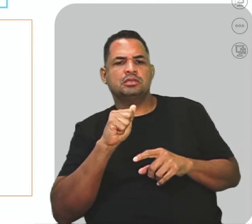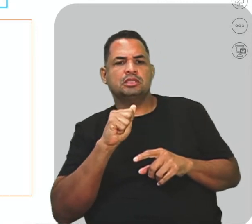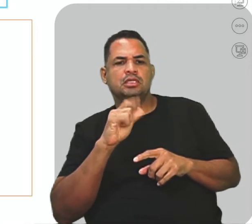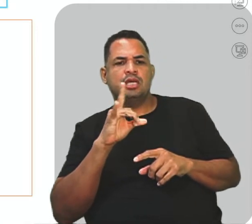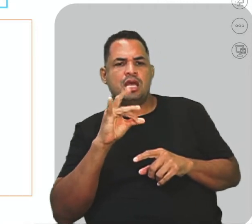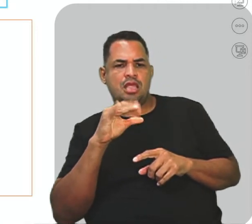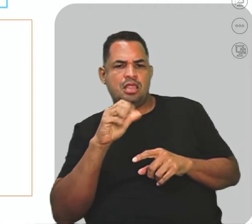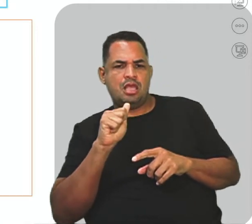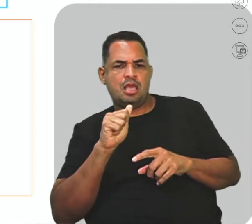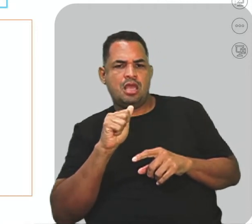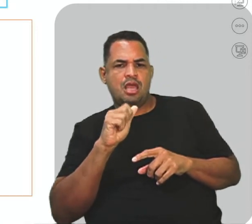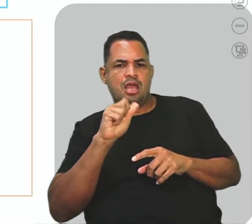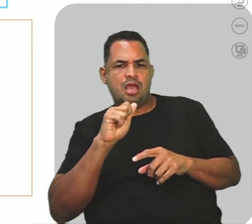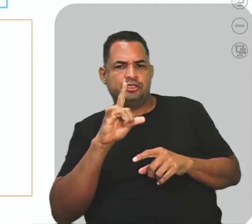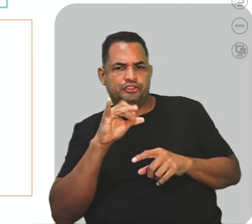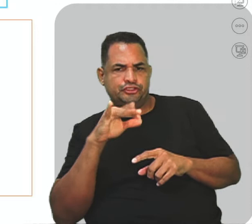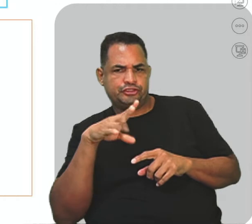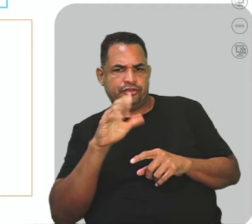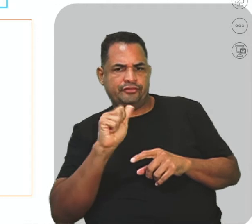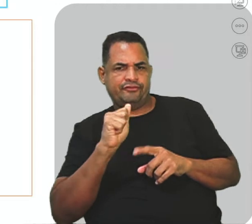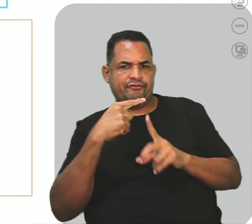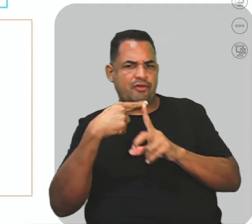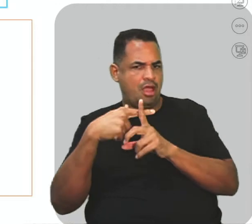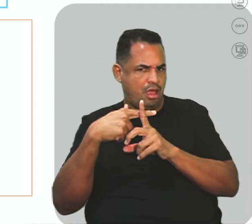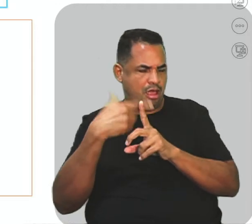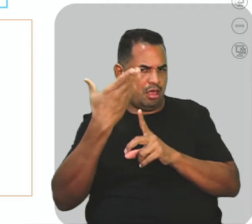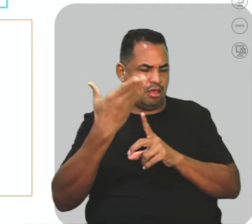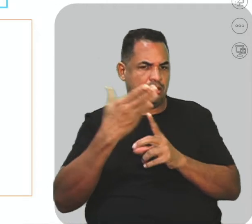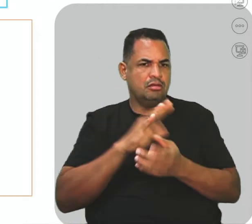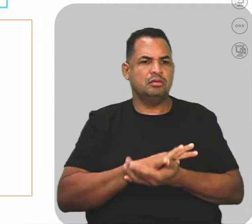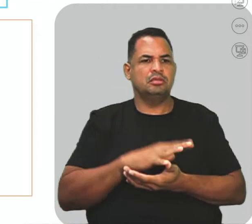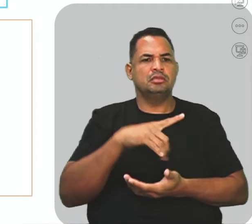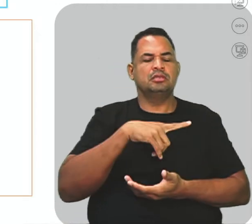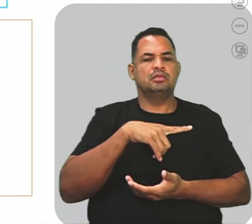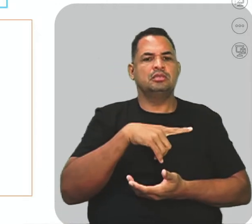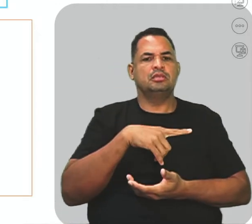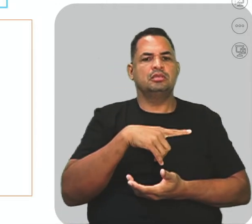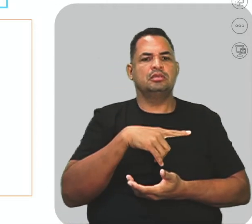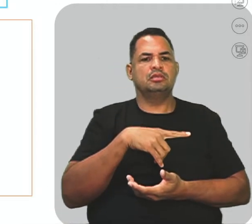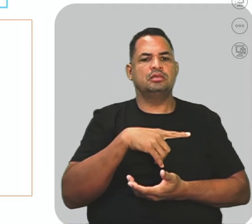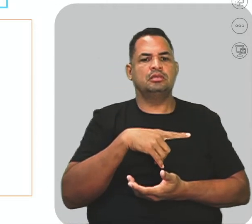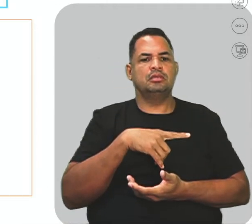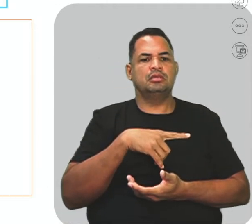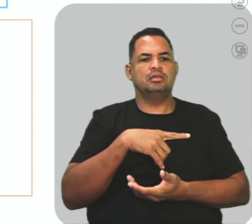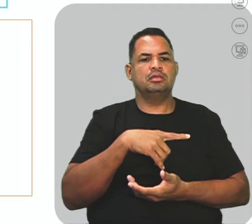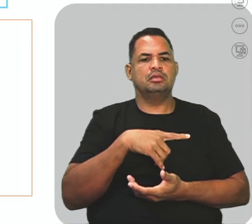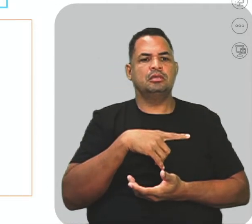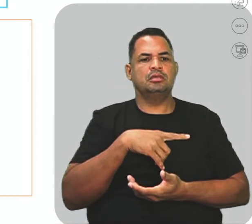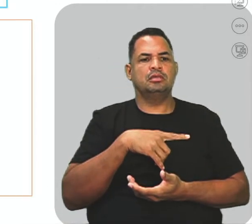aditiva. Beleza? Muito bem. E assim nós vamos para o nosso